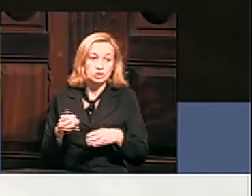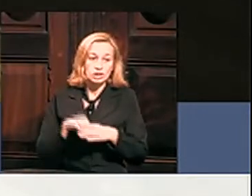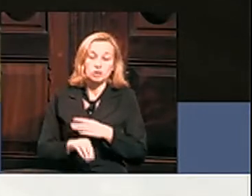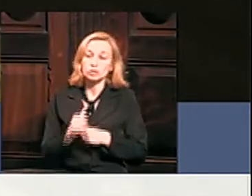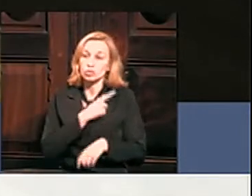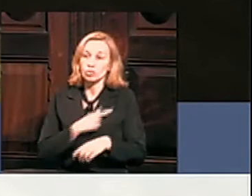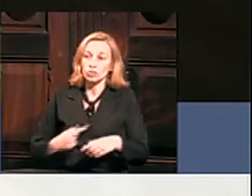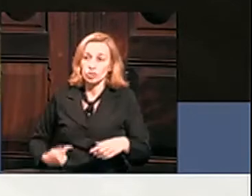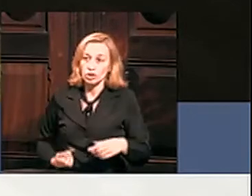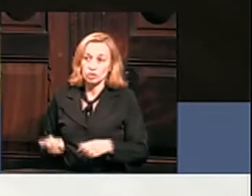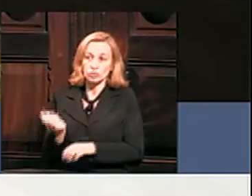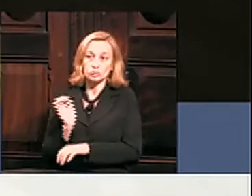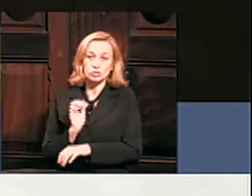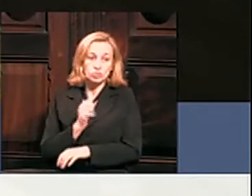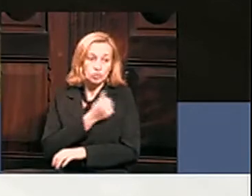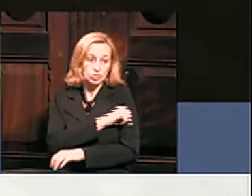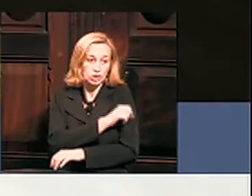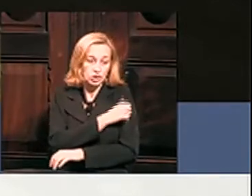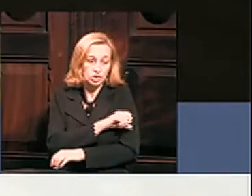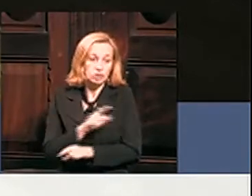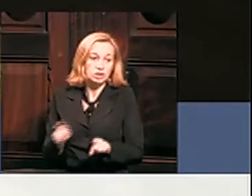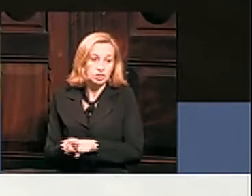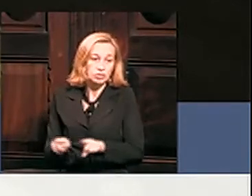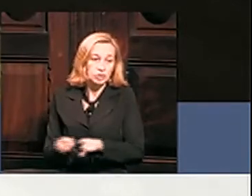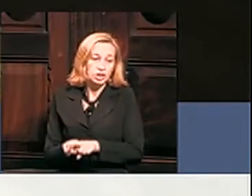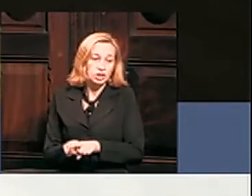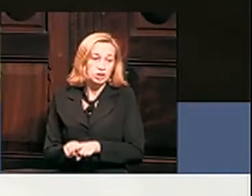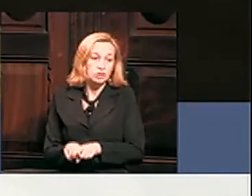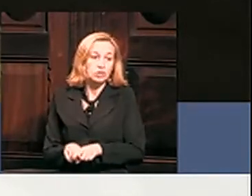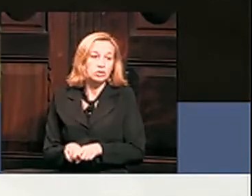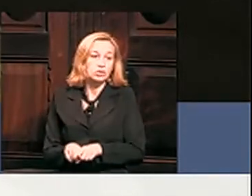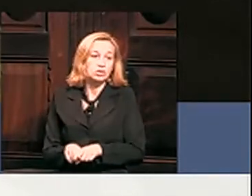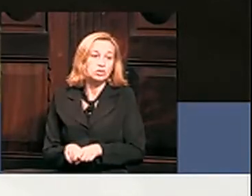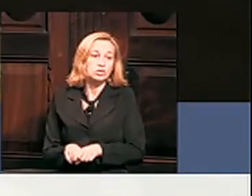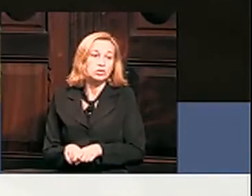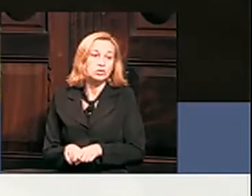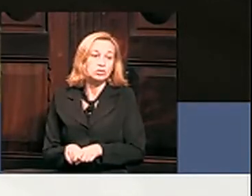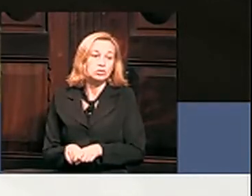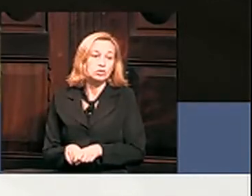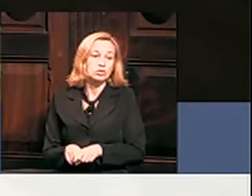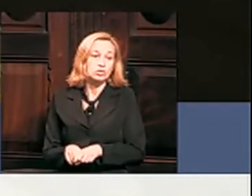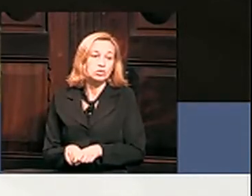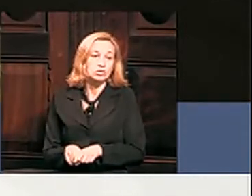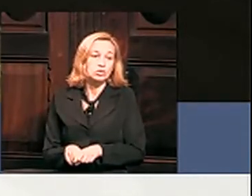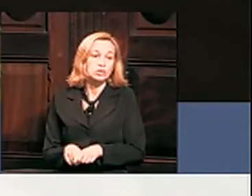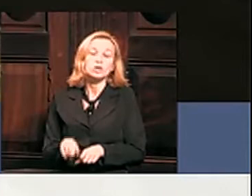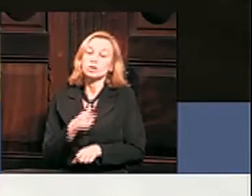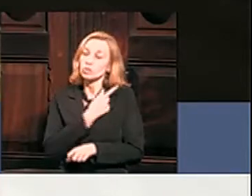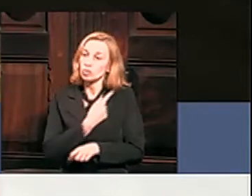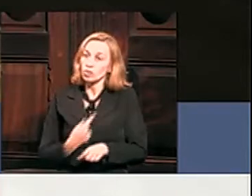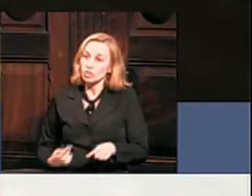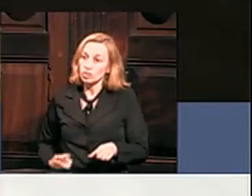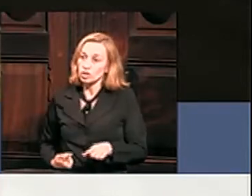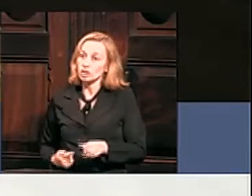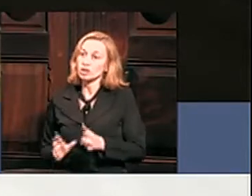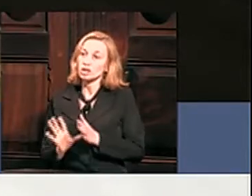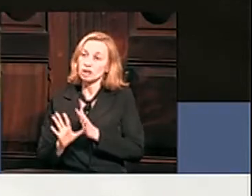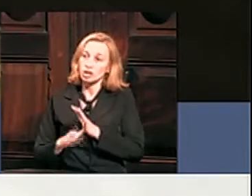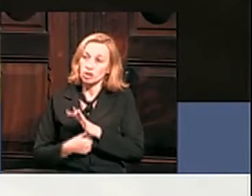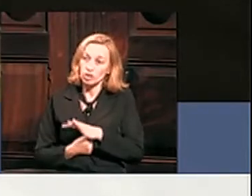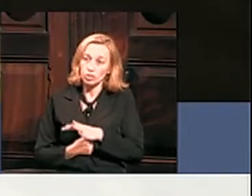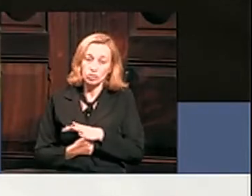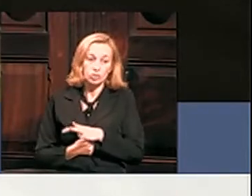de Janeiro quanto de um governo que é ilegítimo, golpista, porque essa